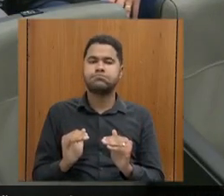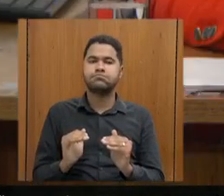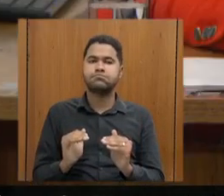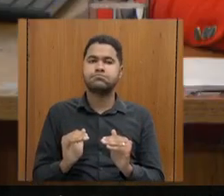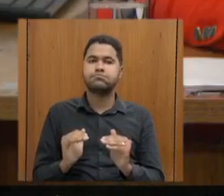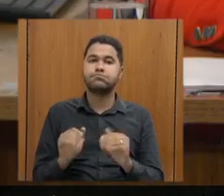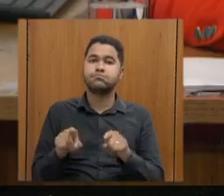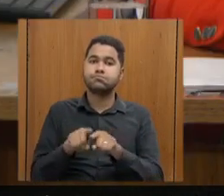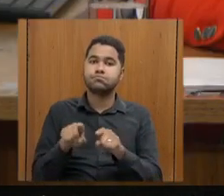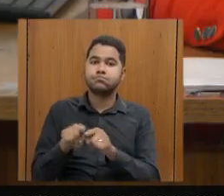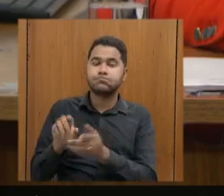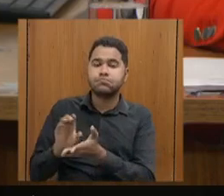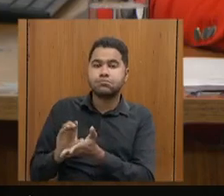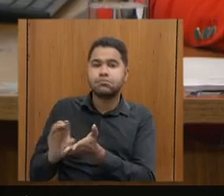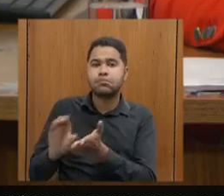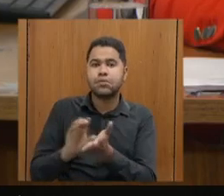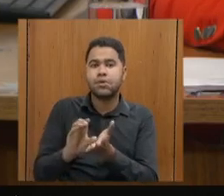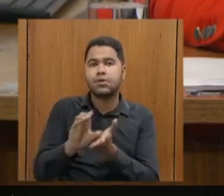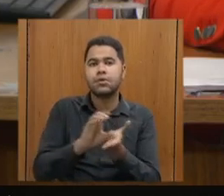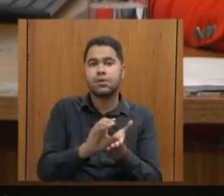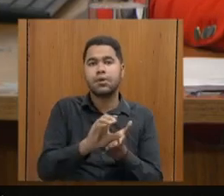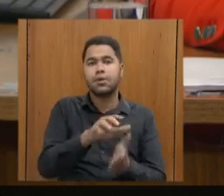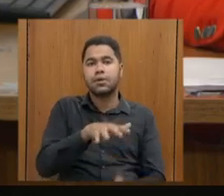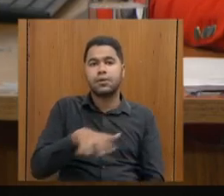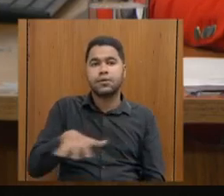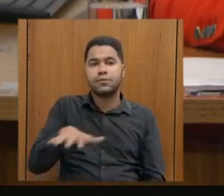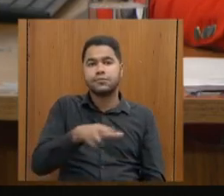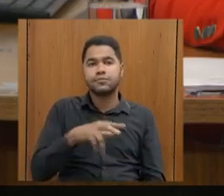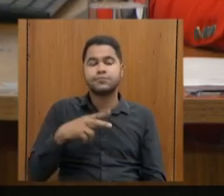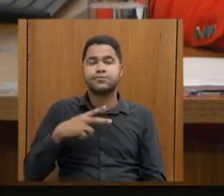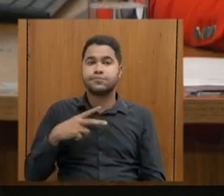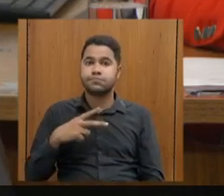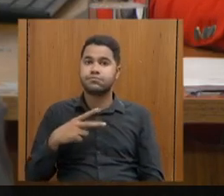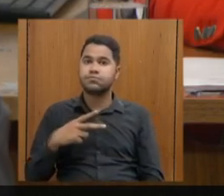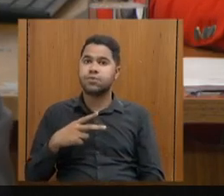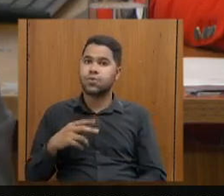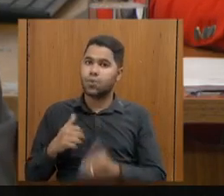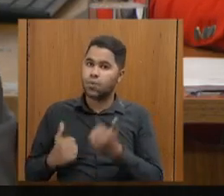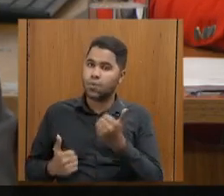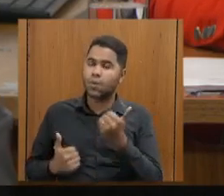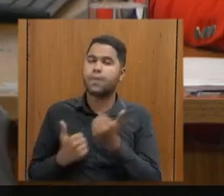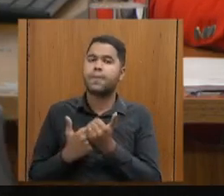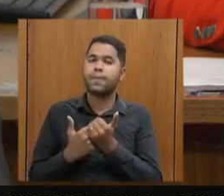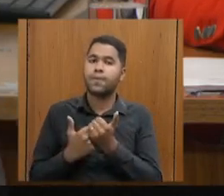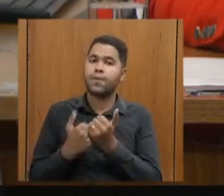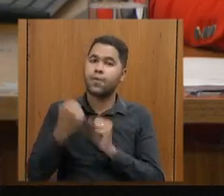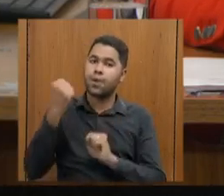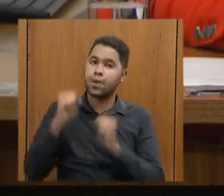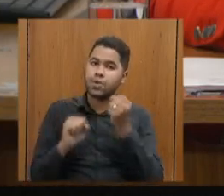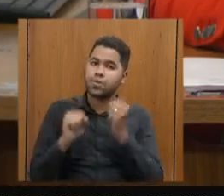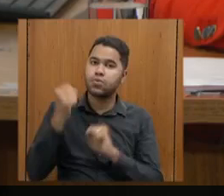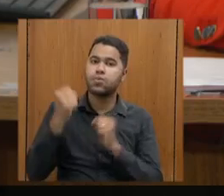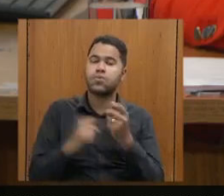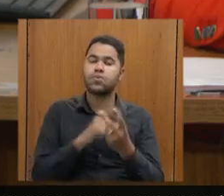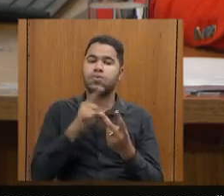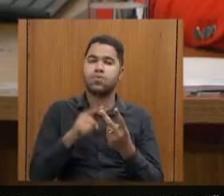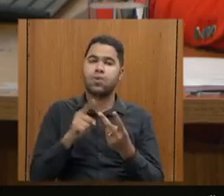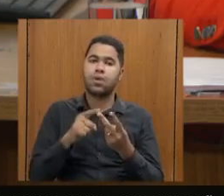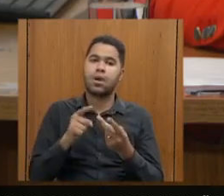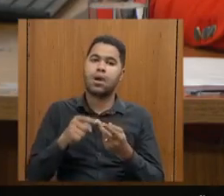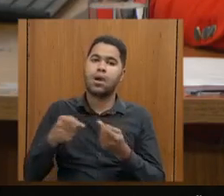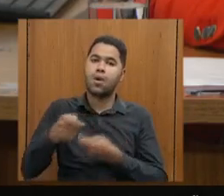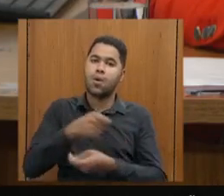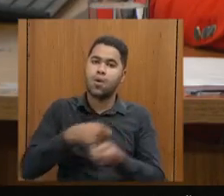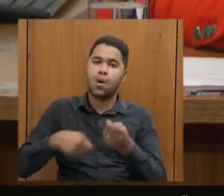esse investimento né nas redes trifásicas tá fazendo um grande apoio à indústria e ao agronegócio